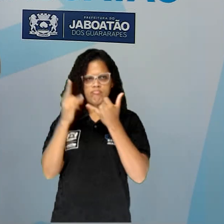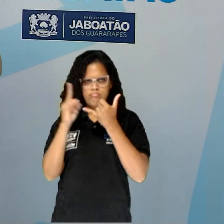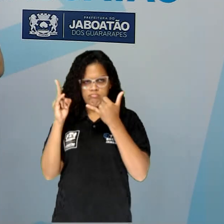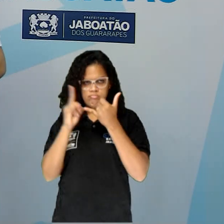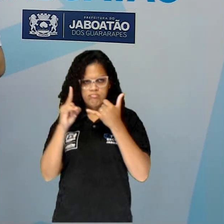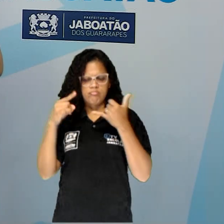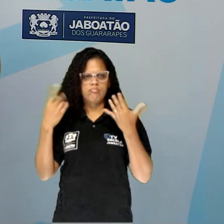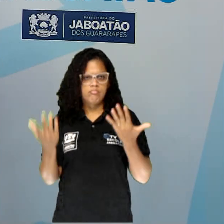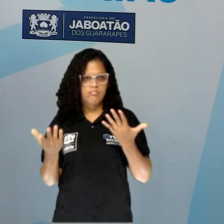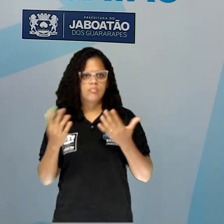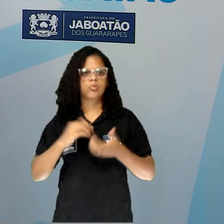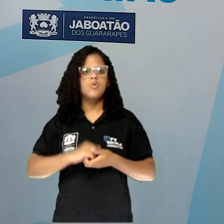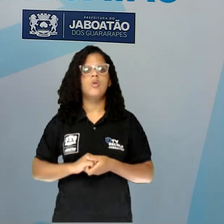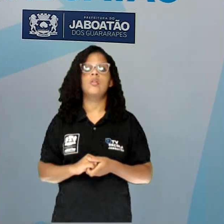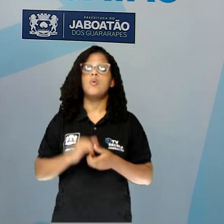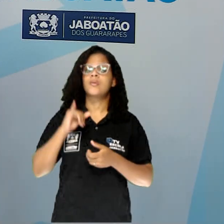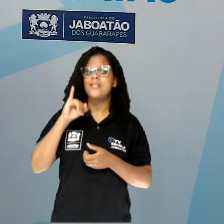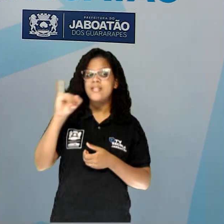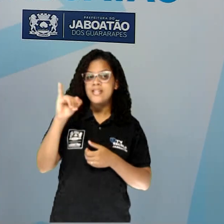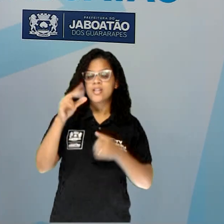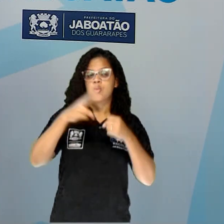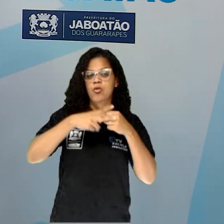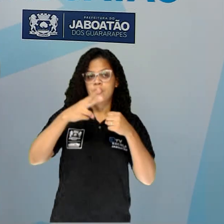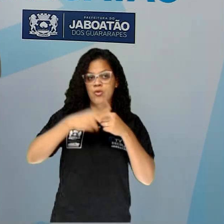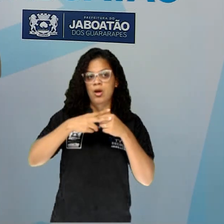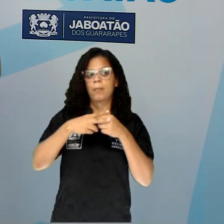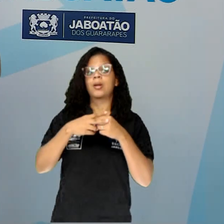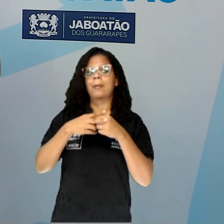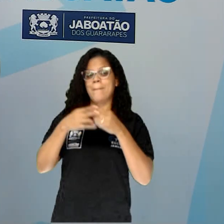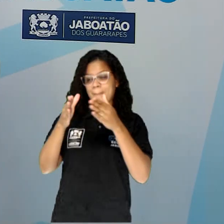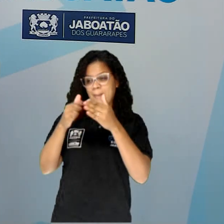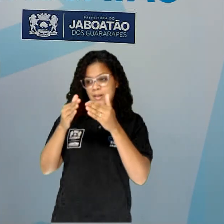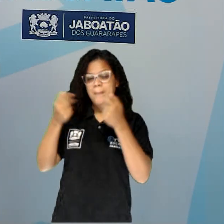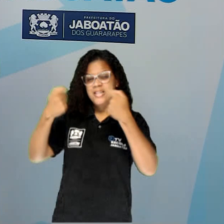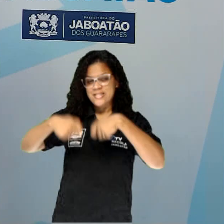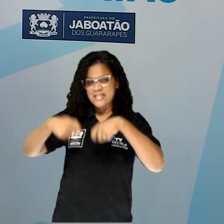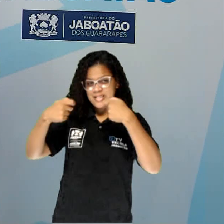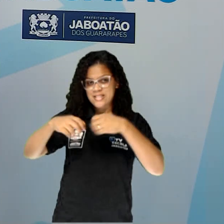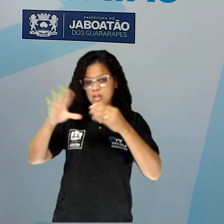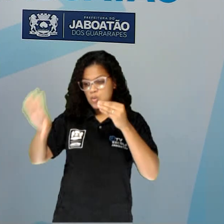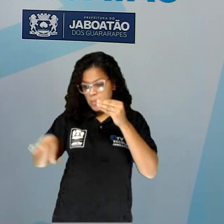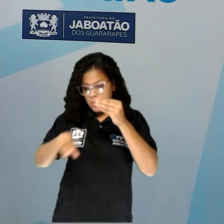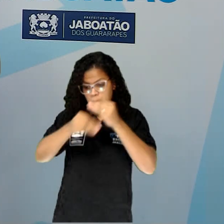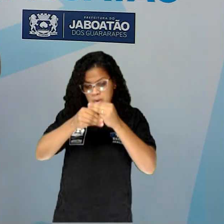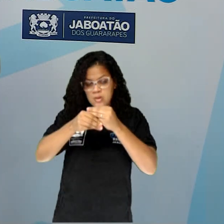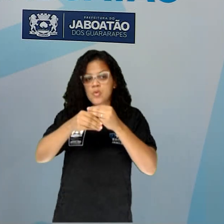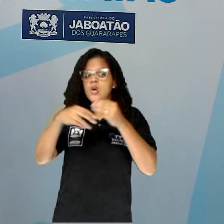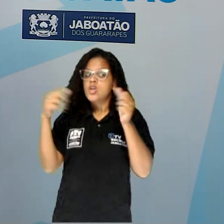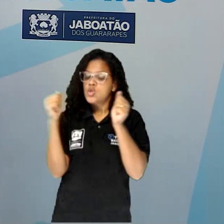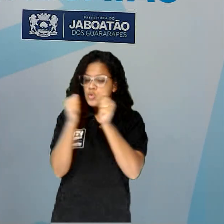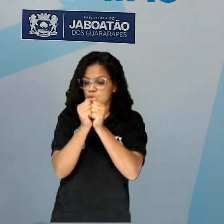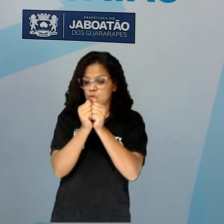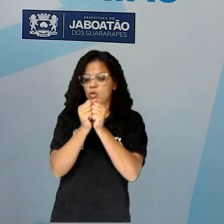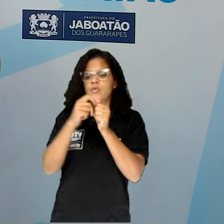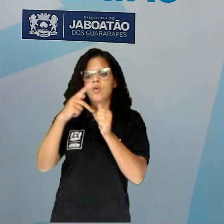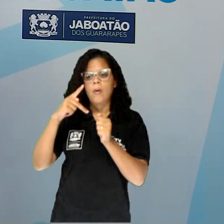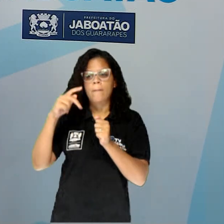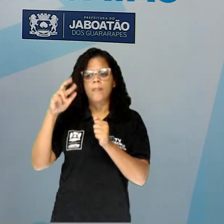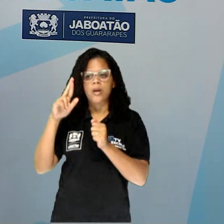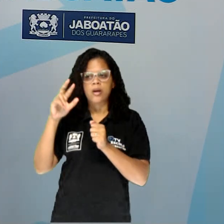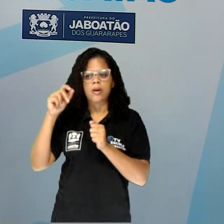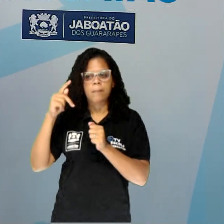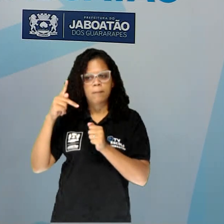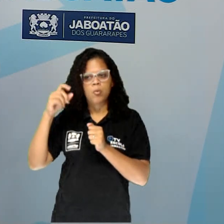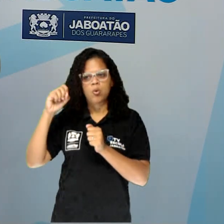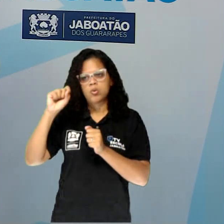verbo pede um complemento e esse complemento vem até o verbo com a presença de uma preposição, o